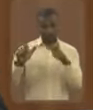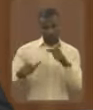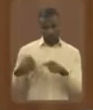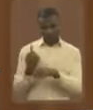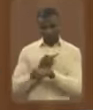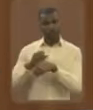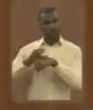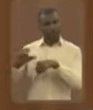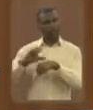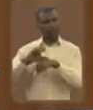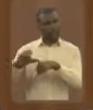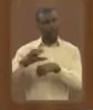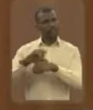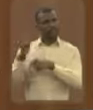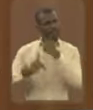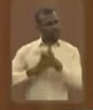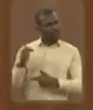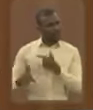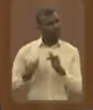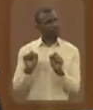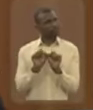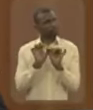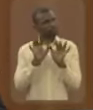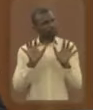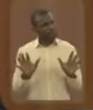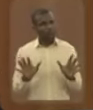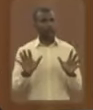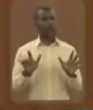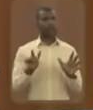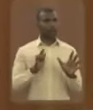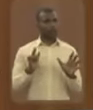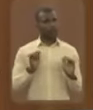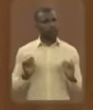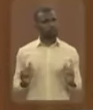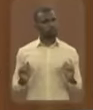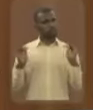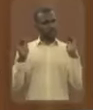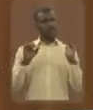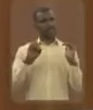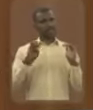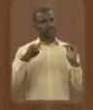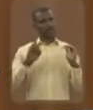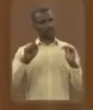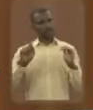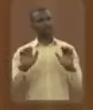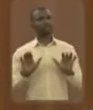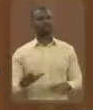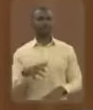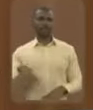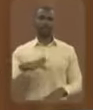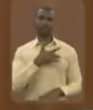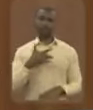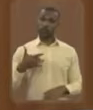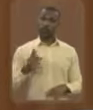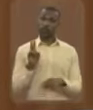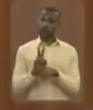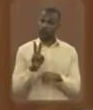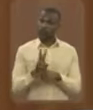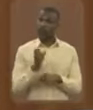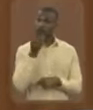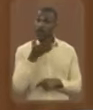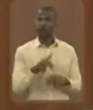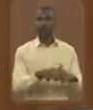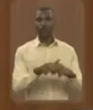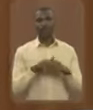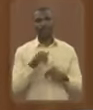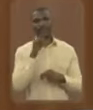investimos que estamos trabalhando e claro considerando que houve um aumento da demanda muito grande mas a saúde ela é muito bem cuidada assim e não